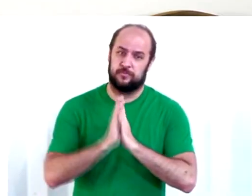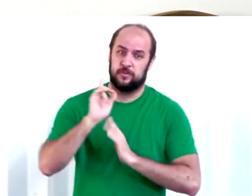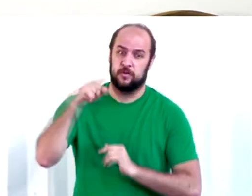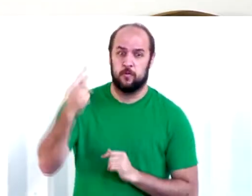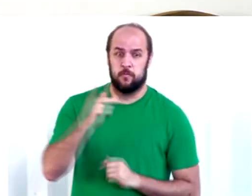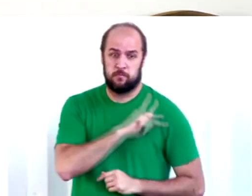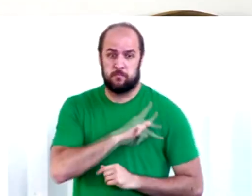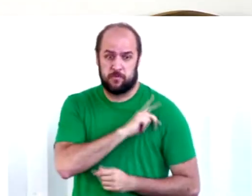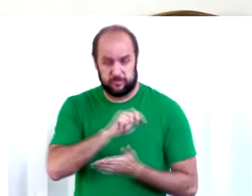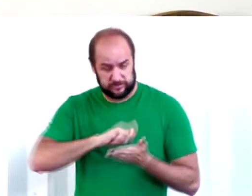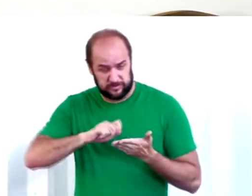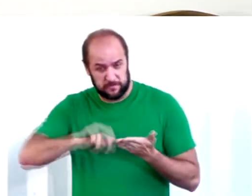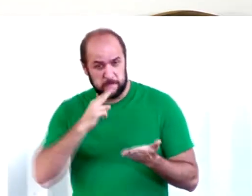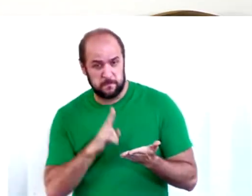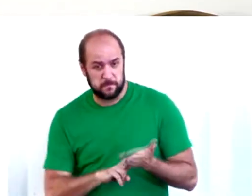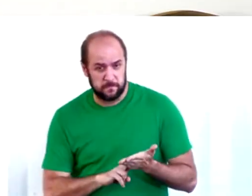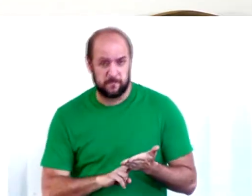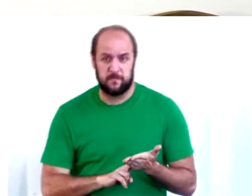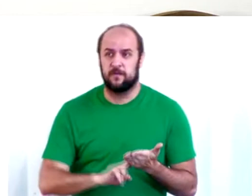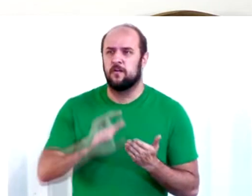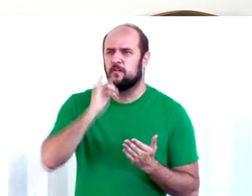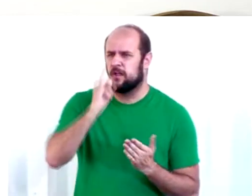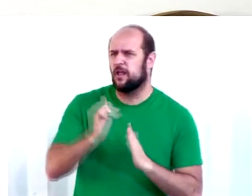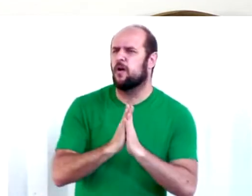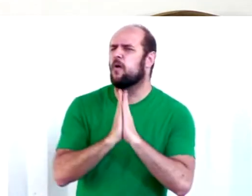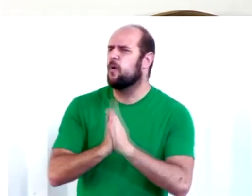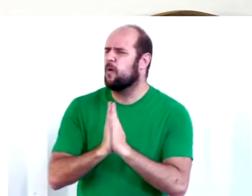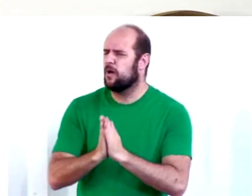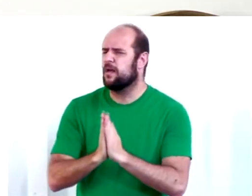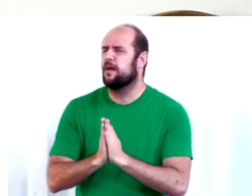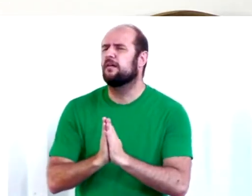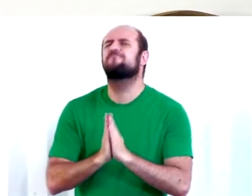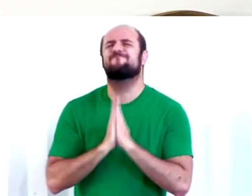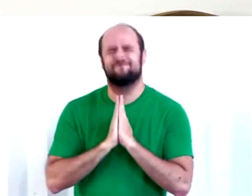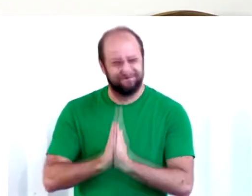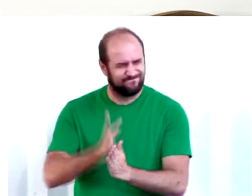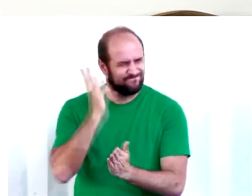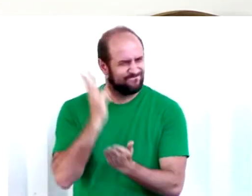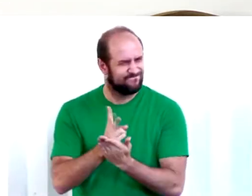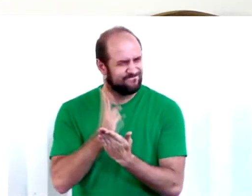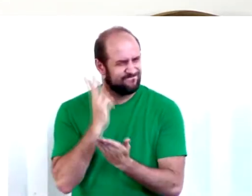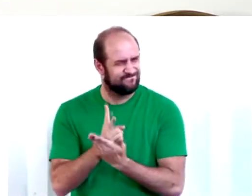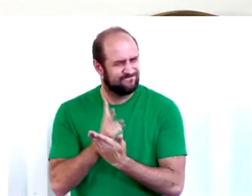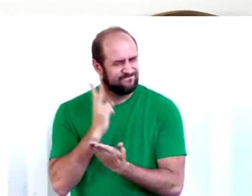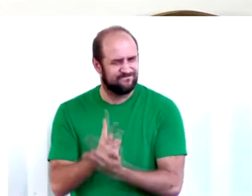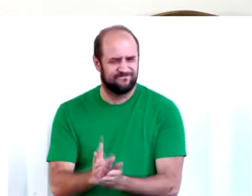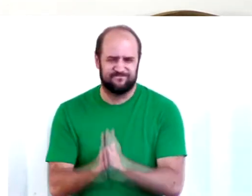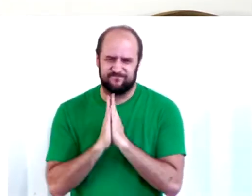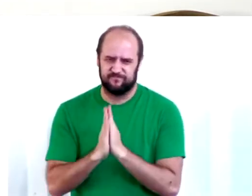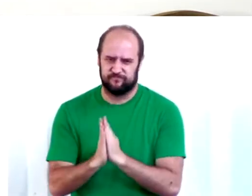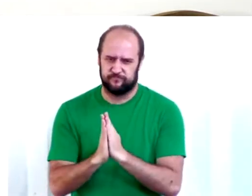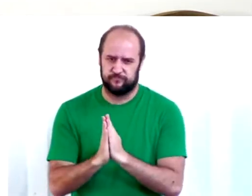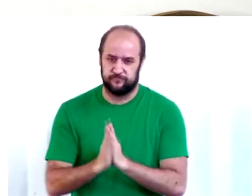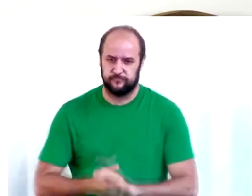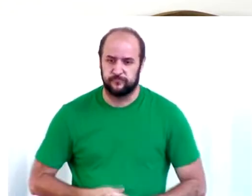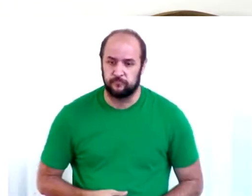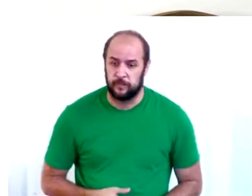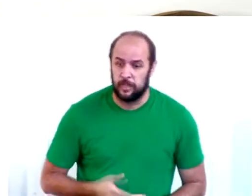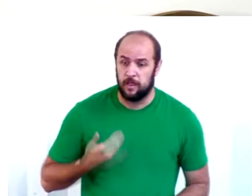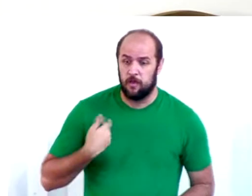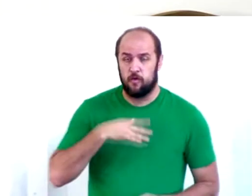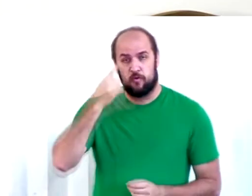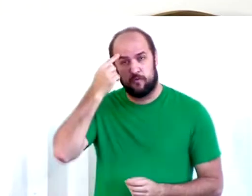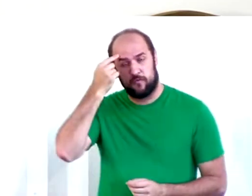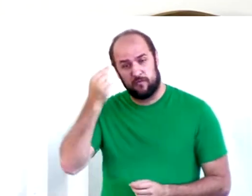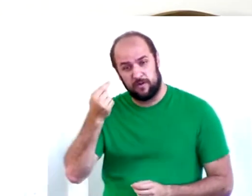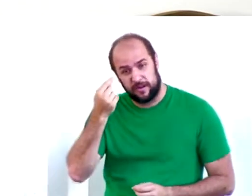ele diz, orar muito, orai sem cessar. Quando nós temos a